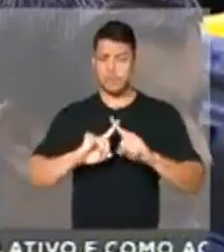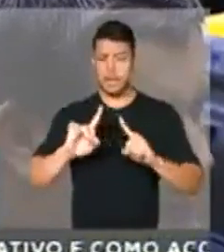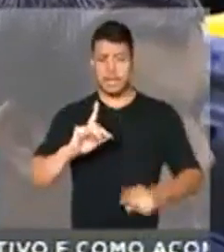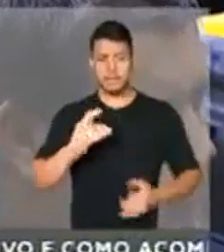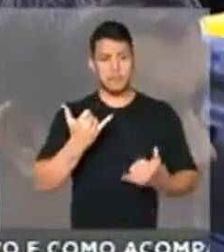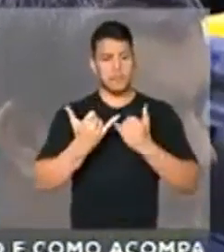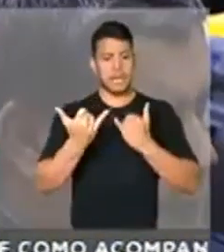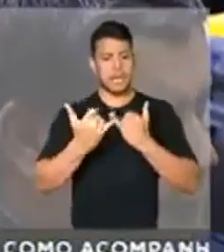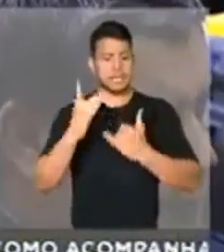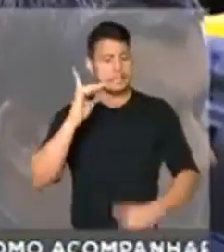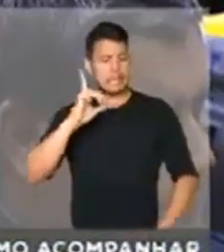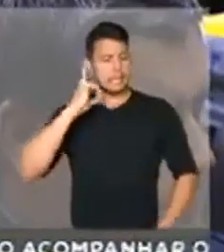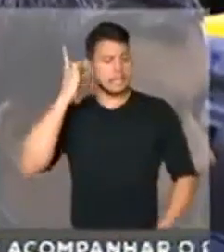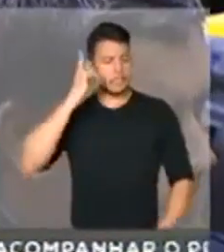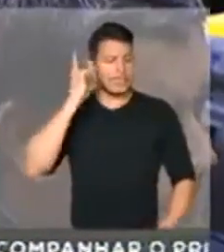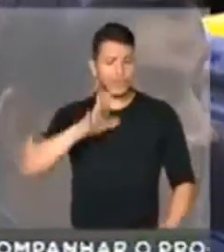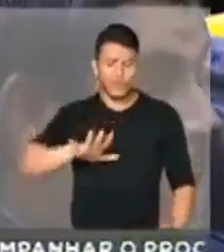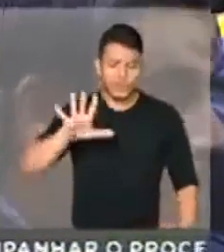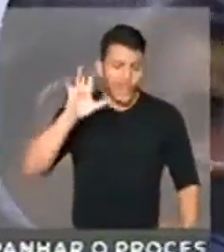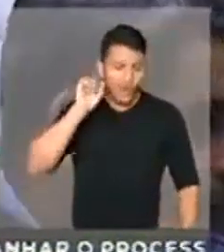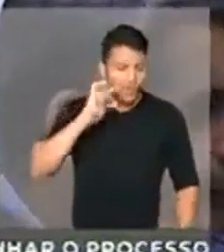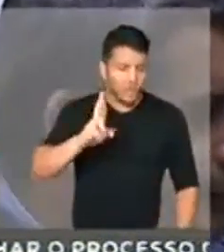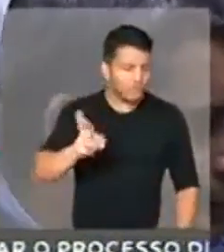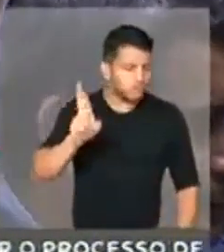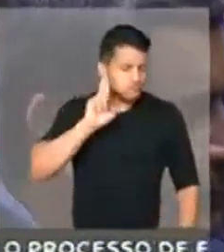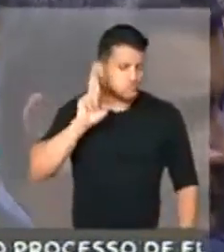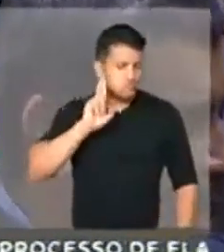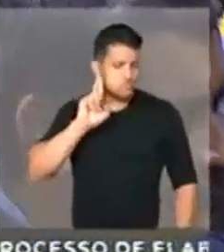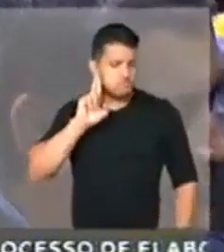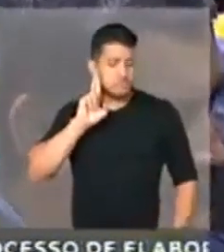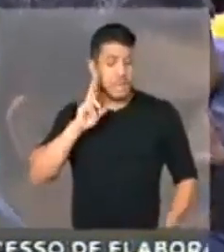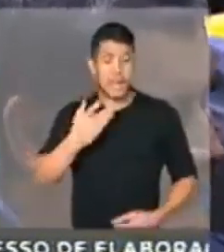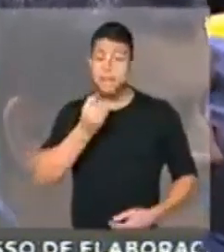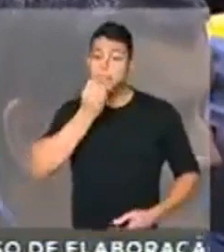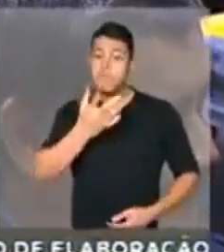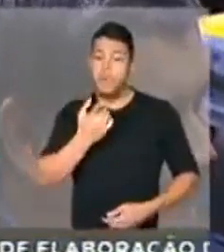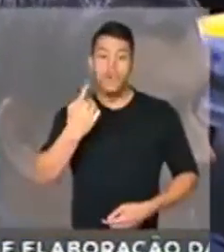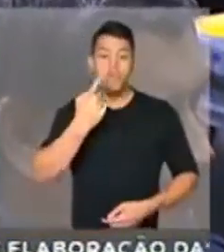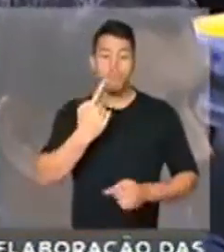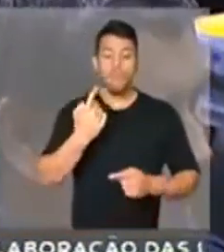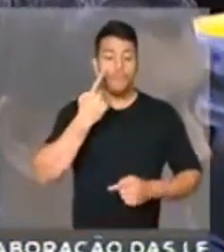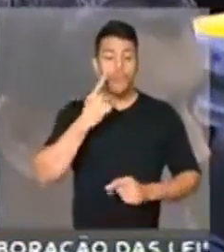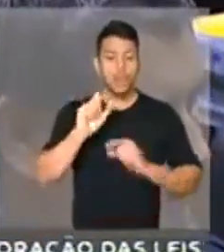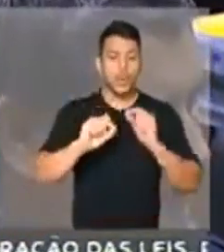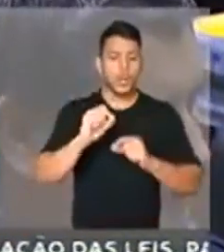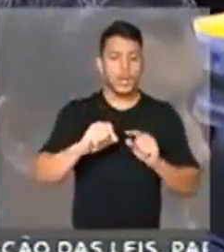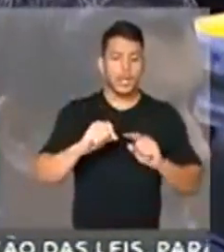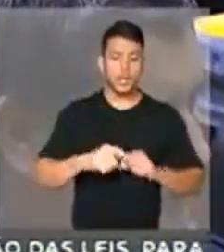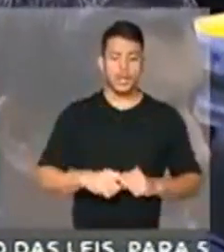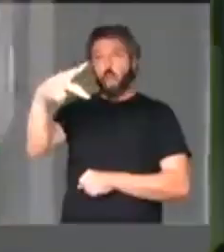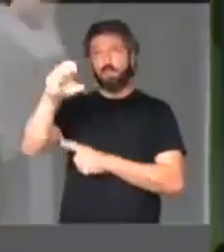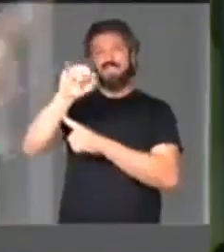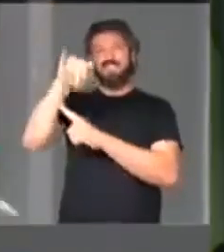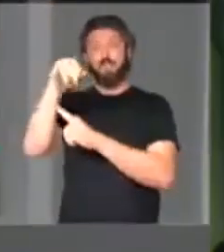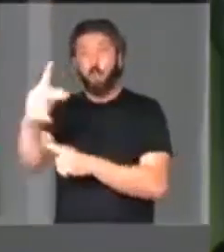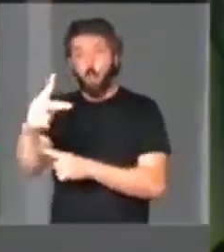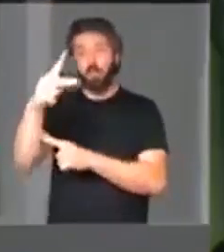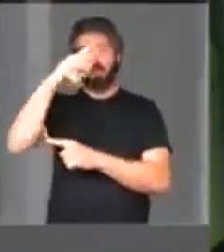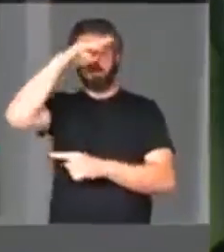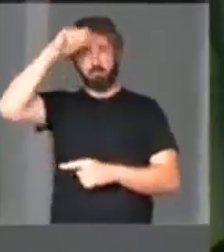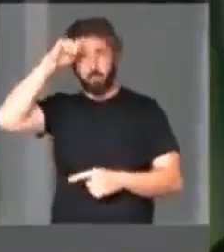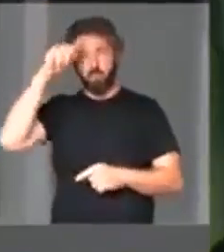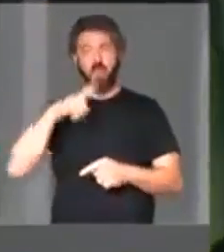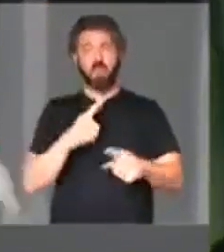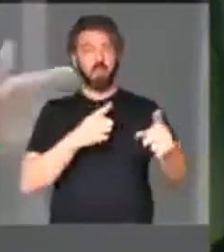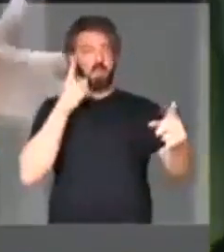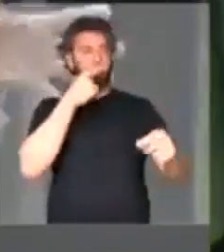com problema de audição, sugiro a ela fazer um exame no ouvido, para dar uma limpada, para escutar bem o que eu estou falando. Mato Grosso, e